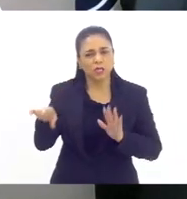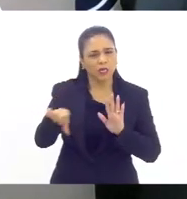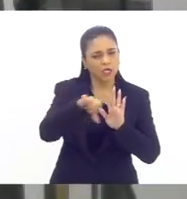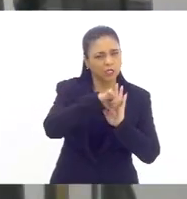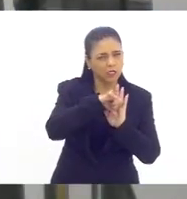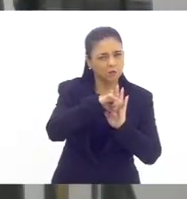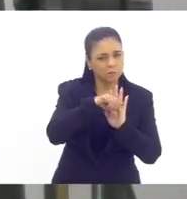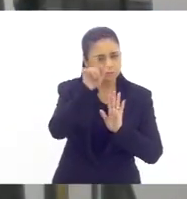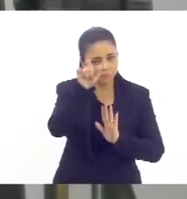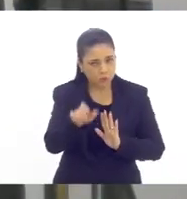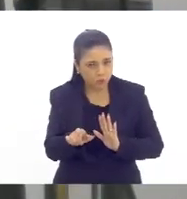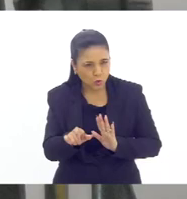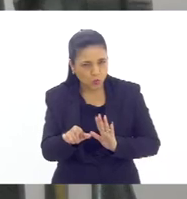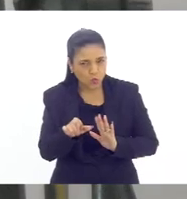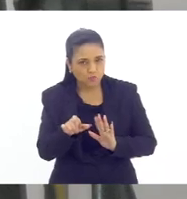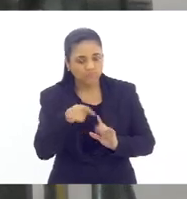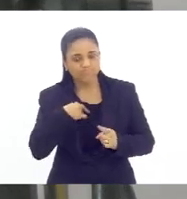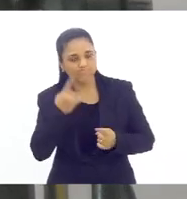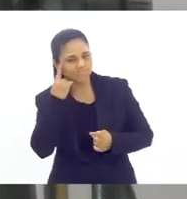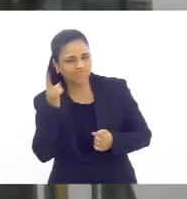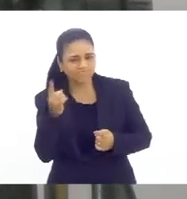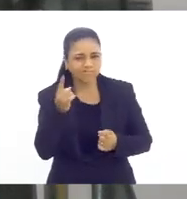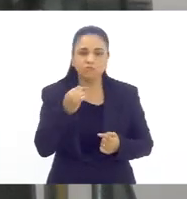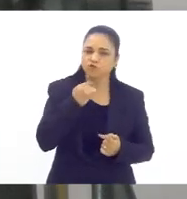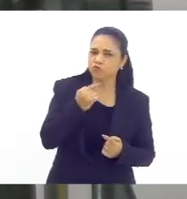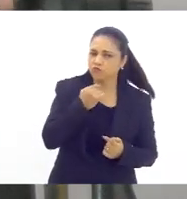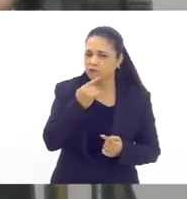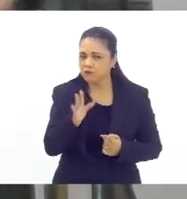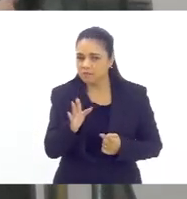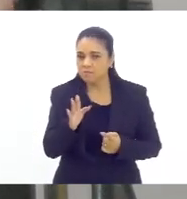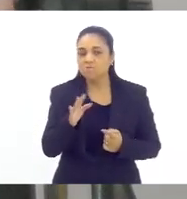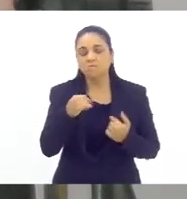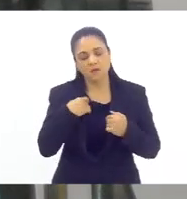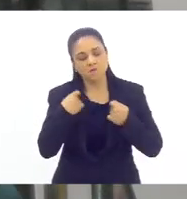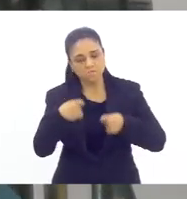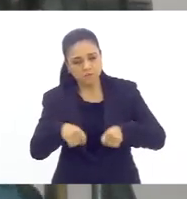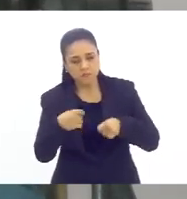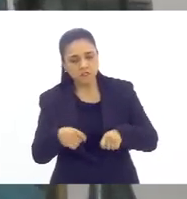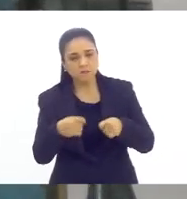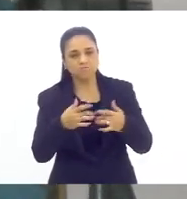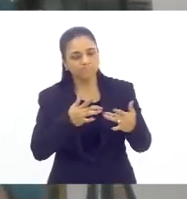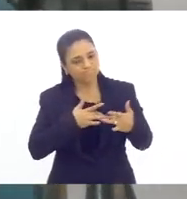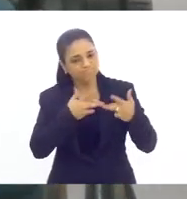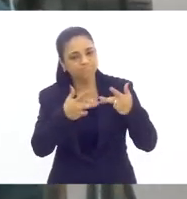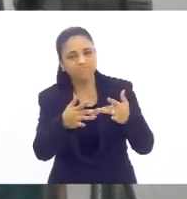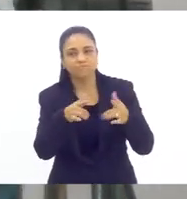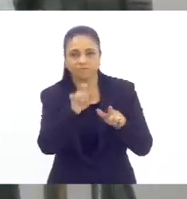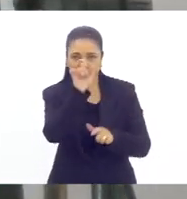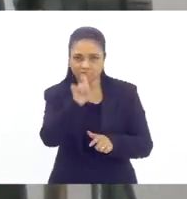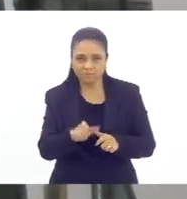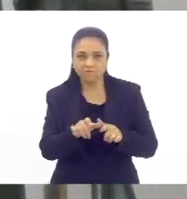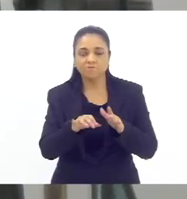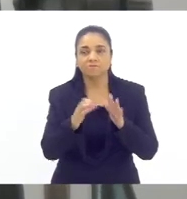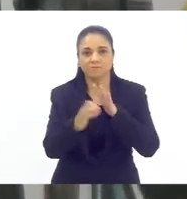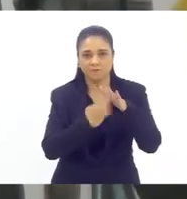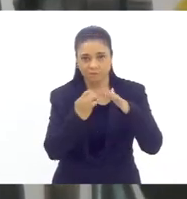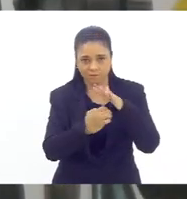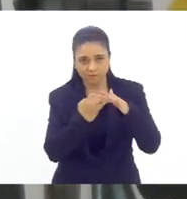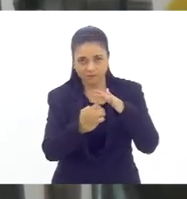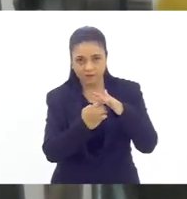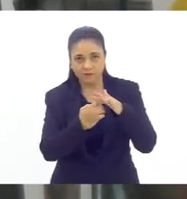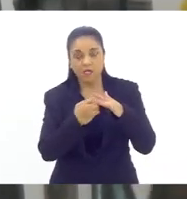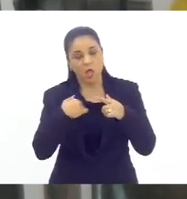a gente não sabe dizer o que que é mas de qualquer maneira merece toda a nossa solidariedade Eu mesmo sou associado da